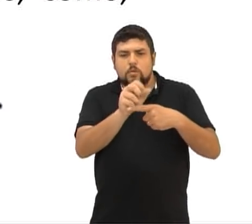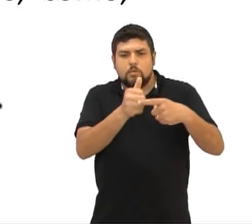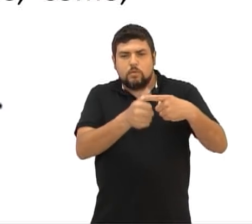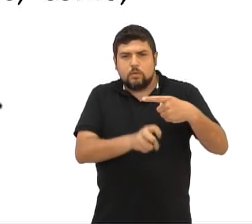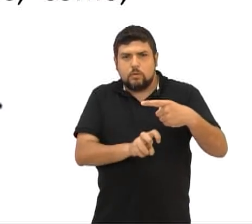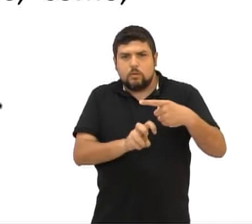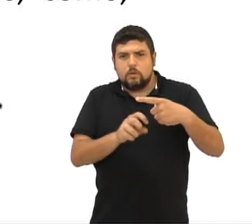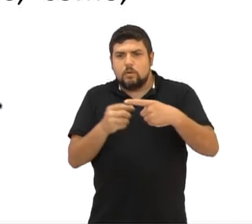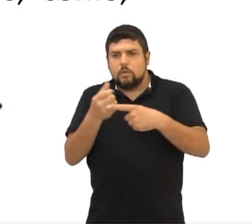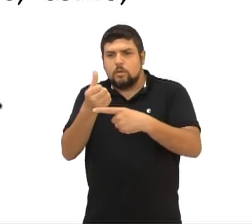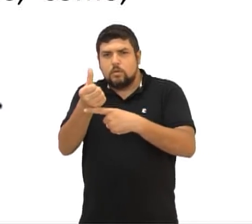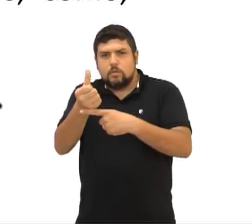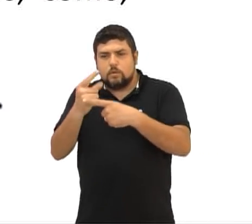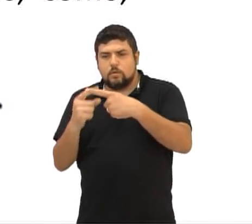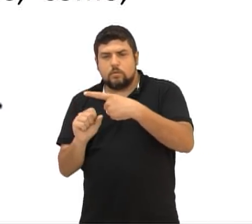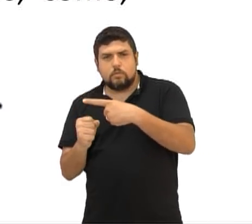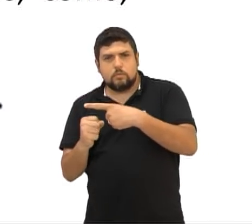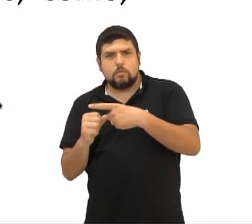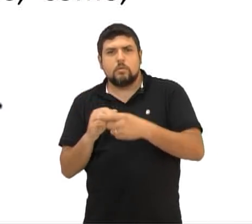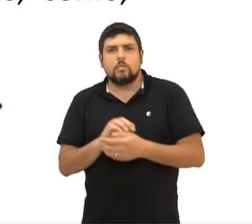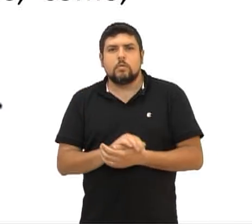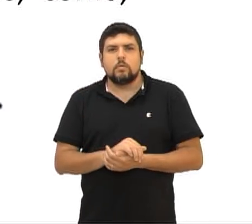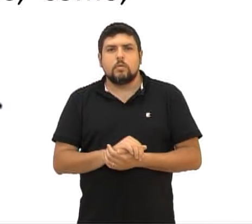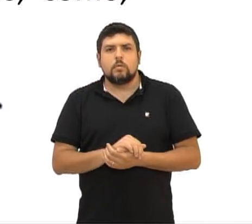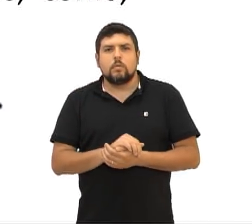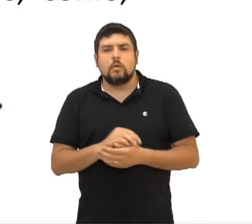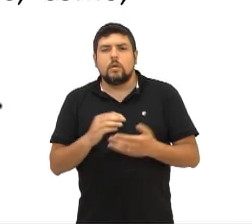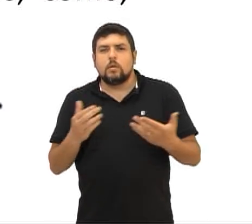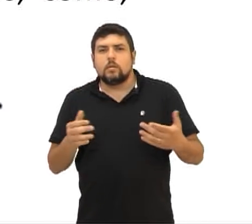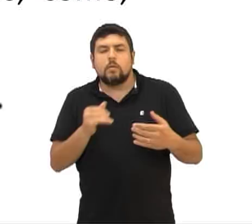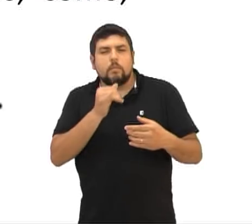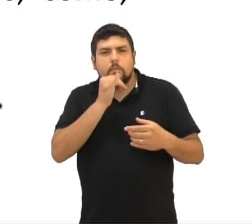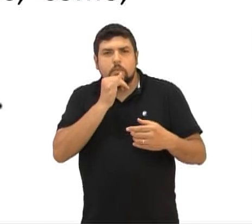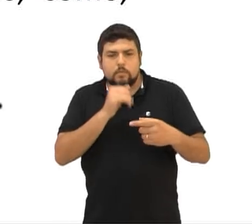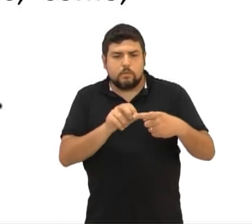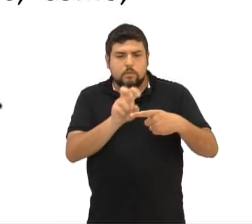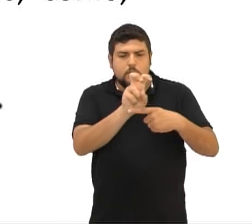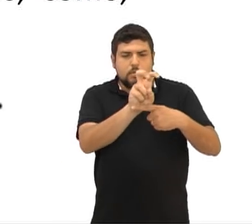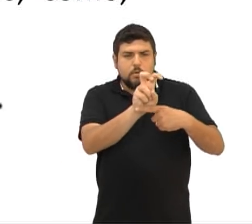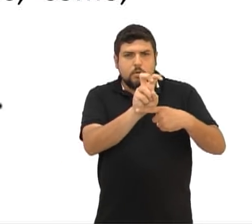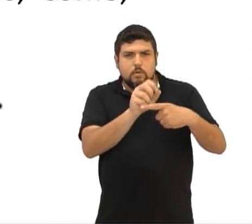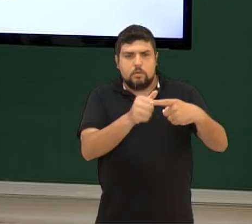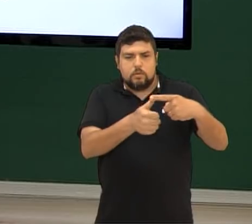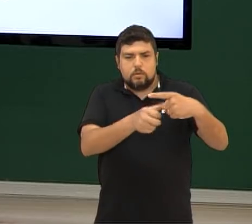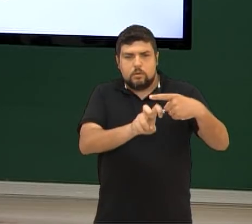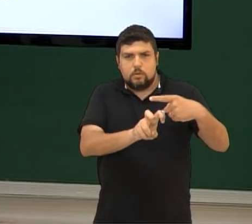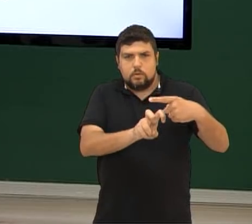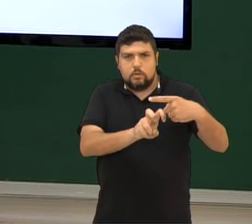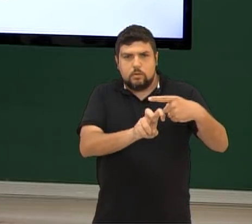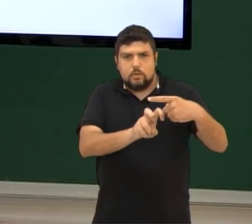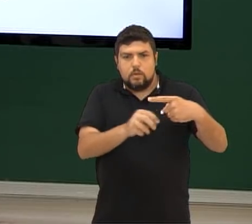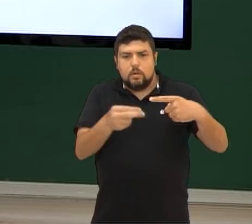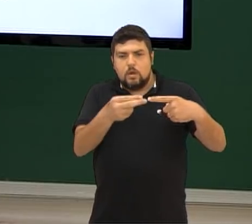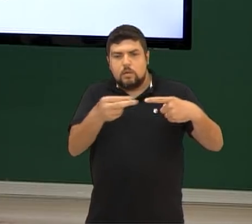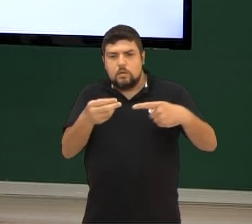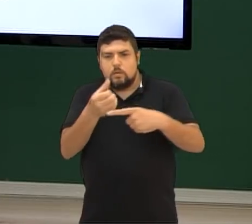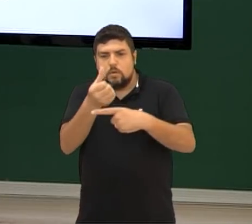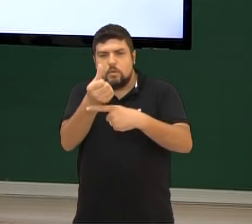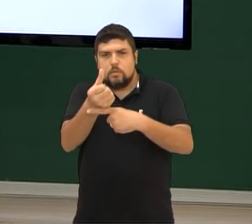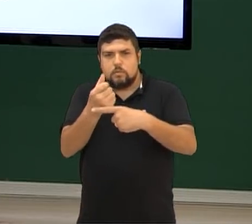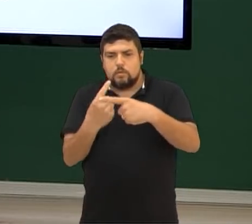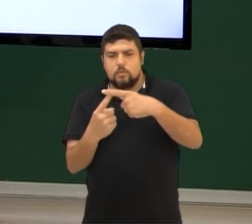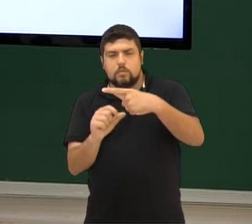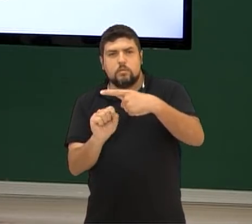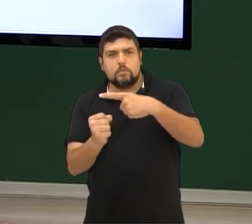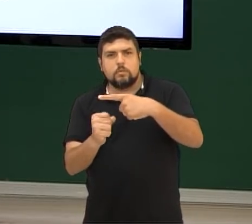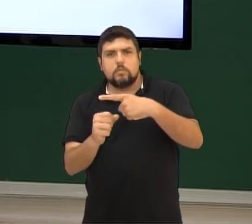números, como por exemplo, 5 sobre 15 igual a 6 sobre 18,